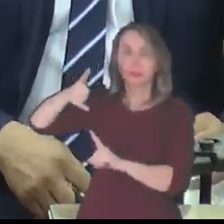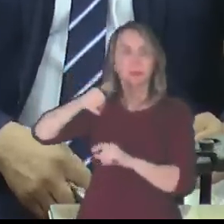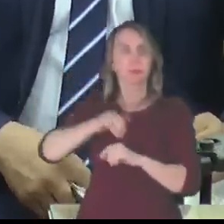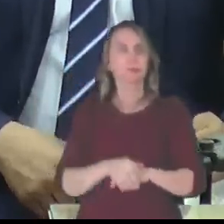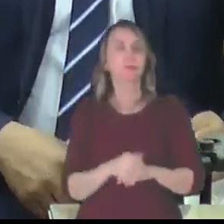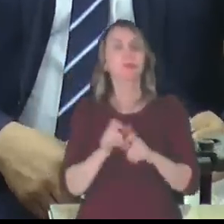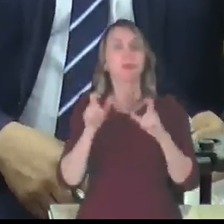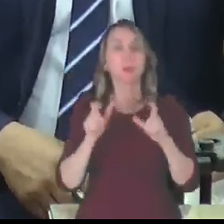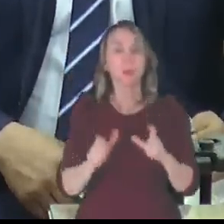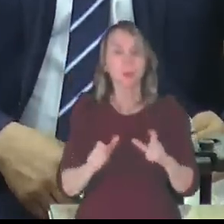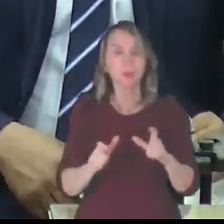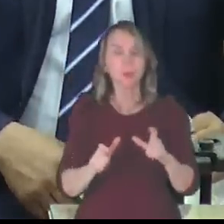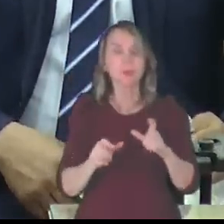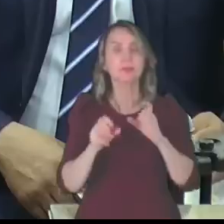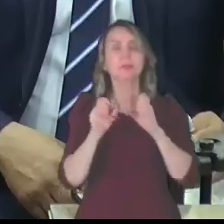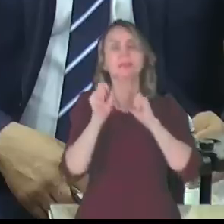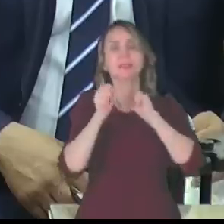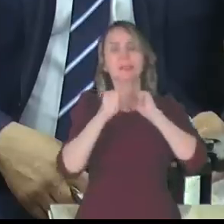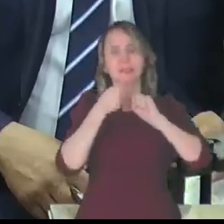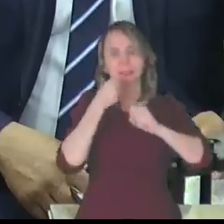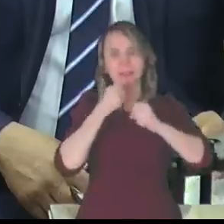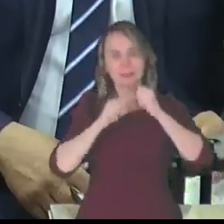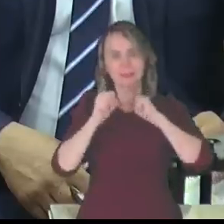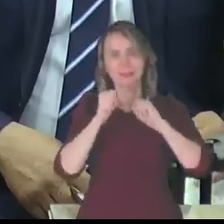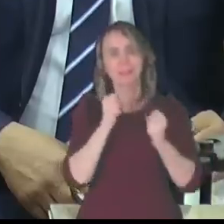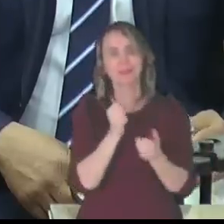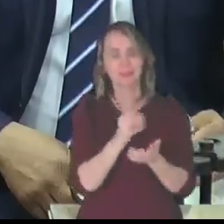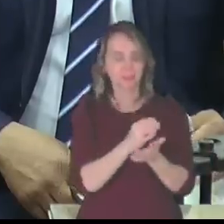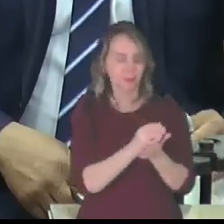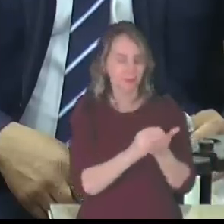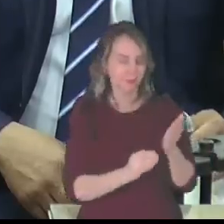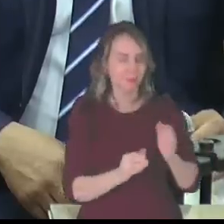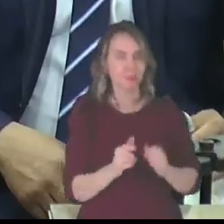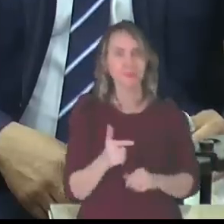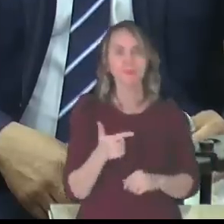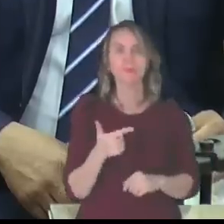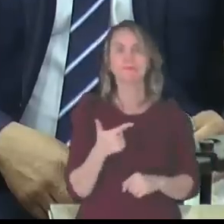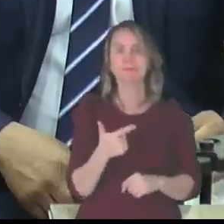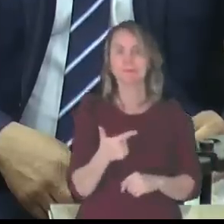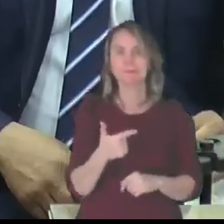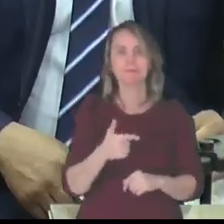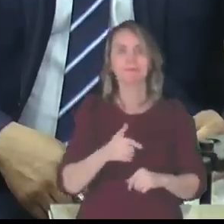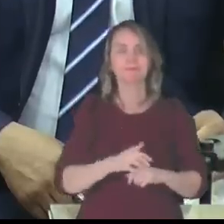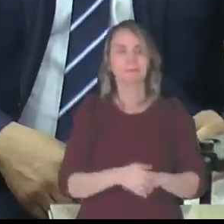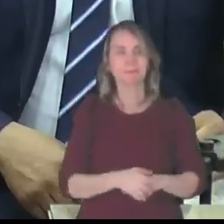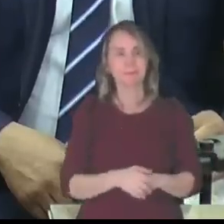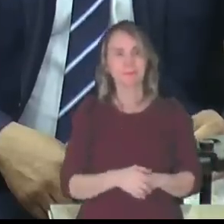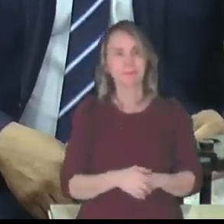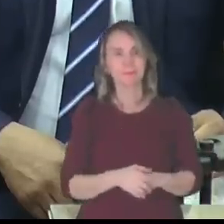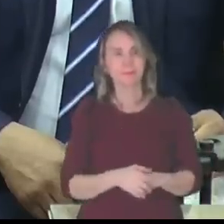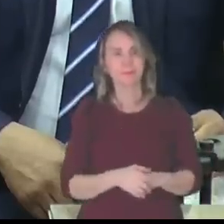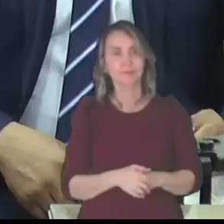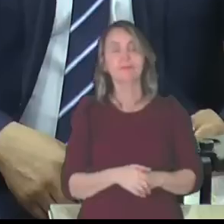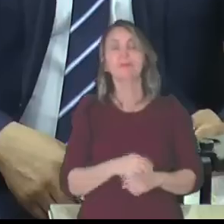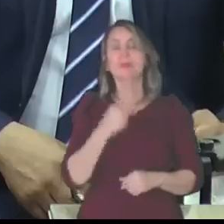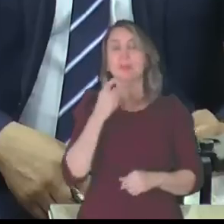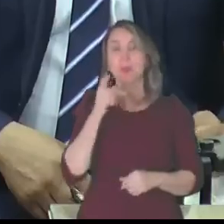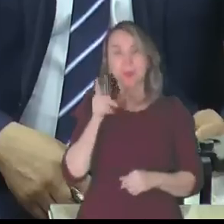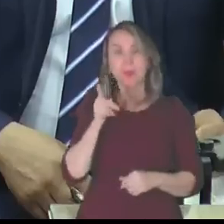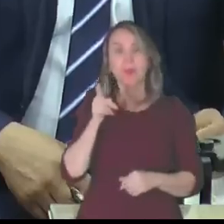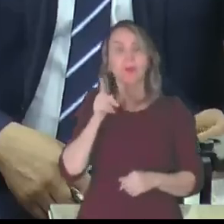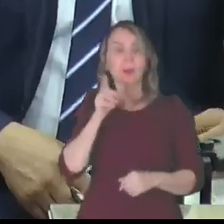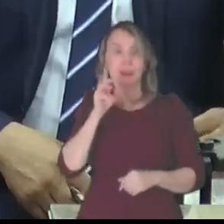2 2 e 1 eles disseram o senhor tudo certo pela boca de Davi aí citaram o que Davi